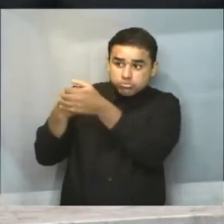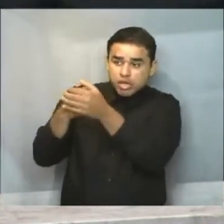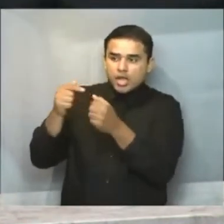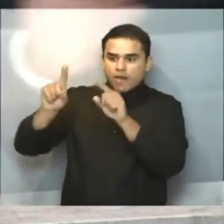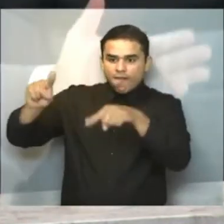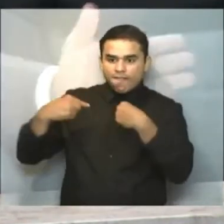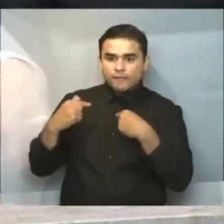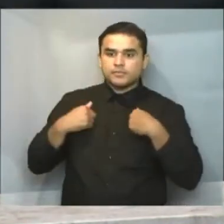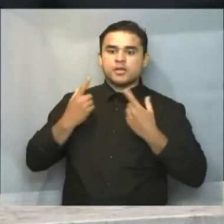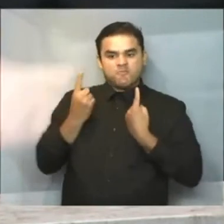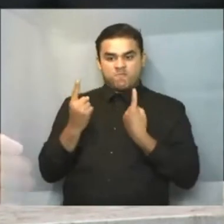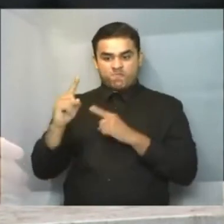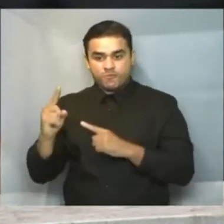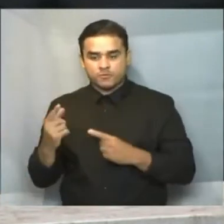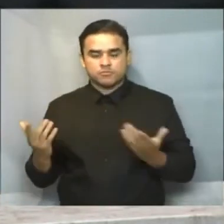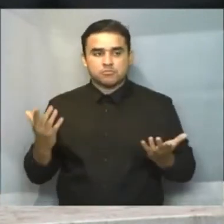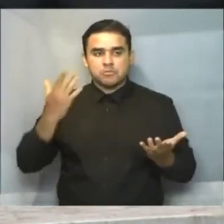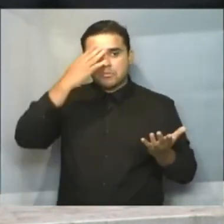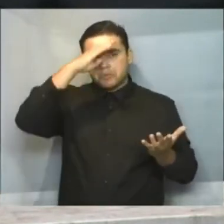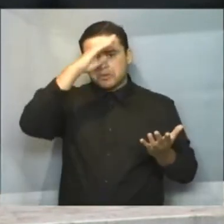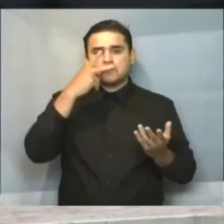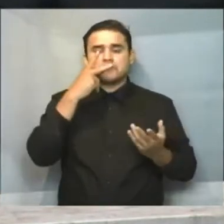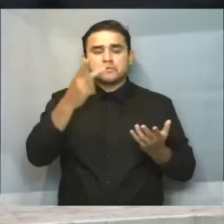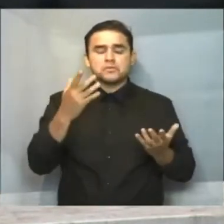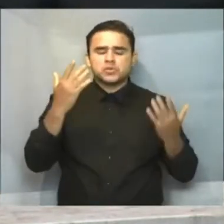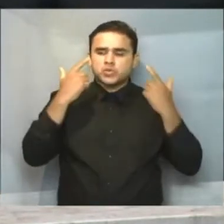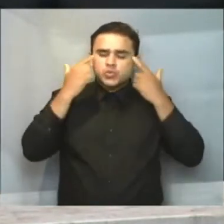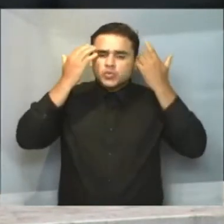o que é essa luta, que a gente só vê pagando a conta o povo do Brasil.